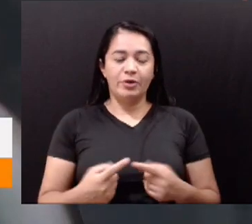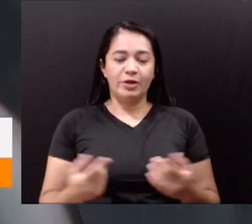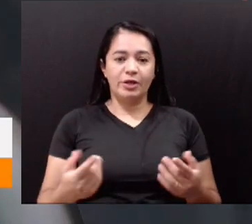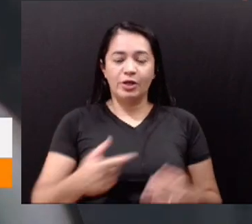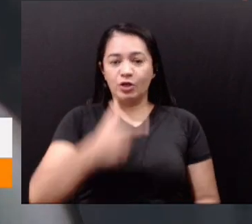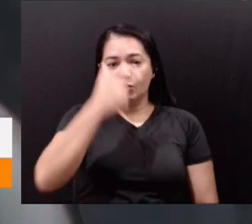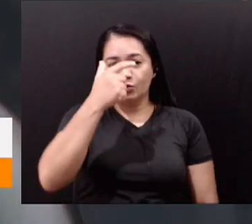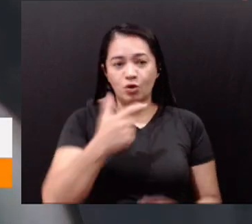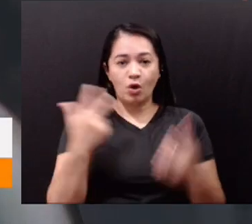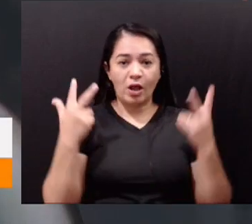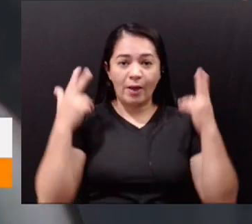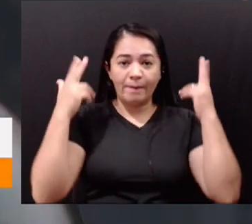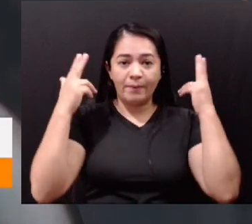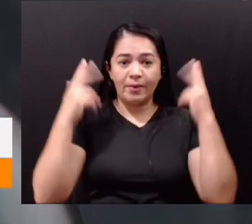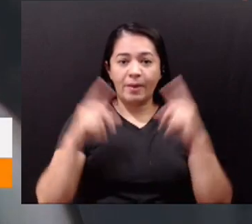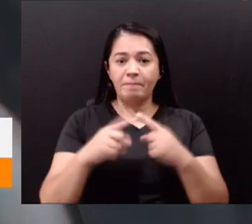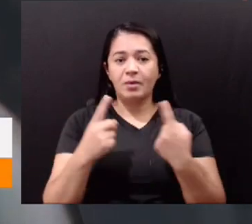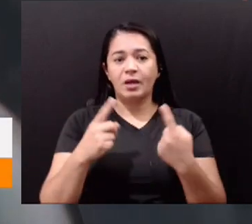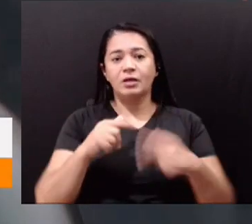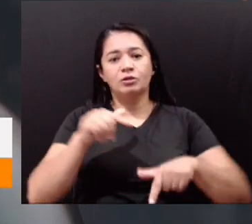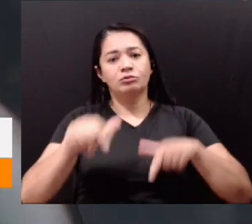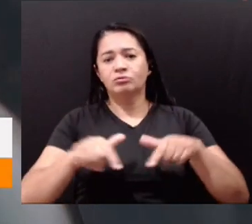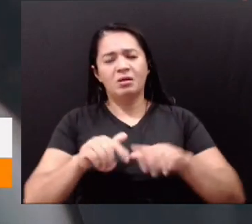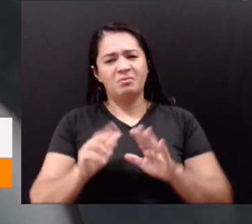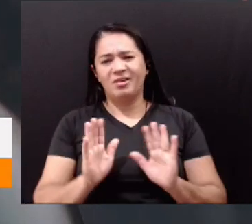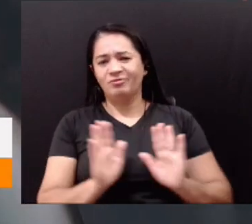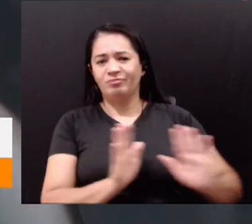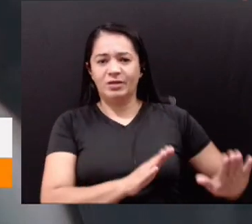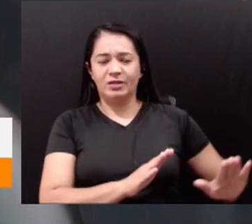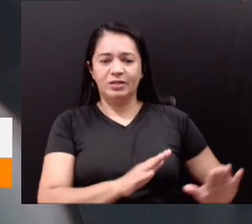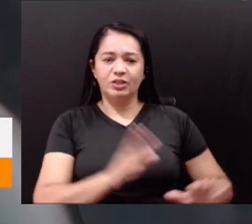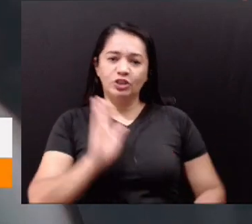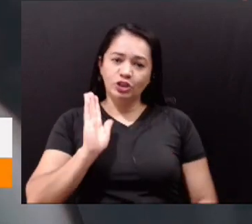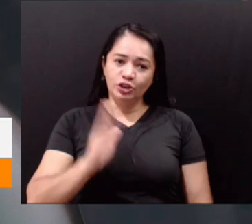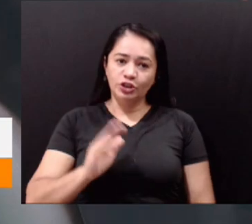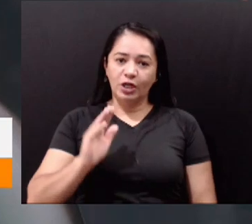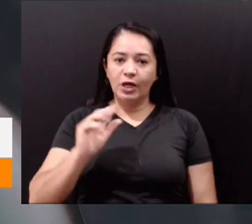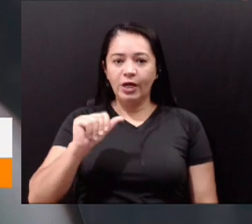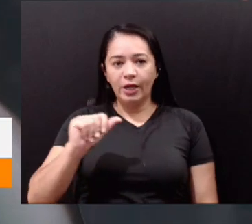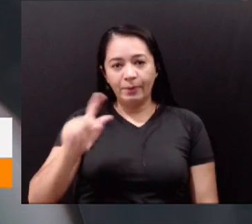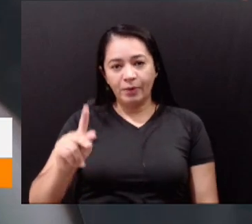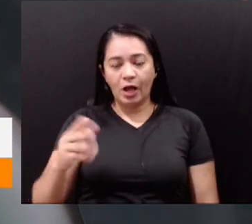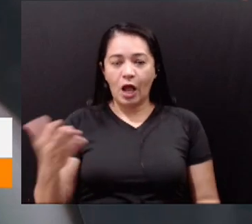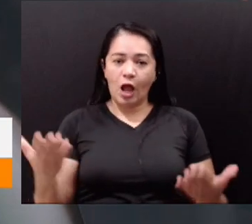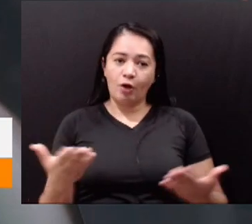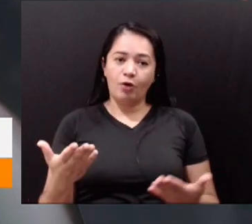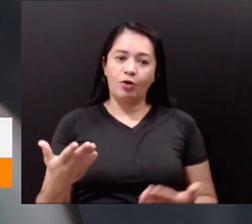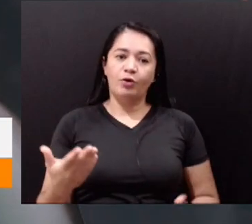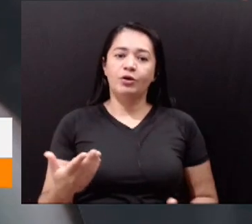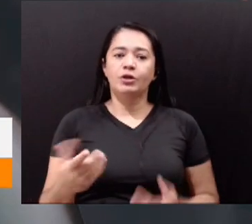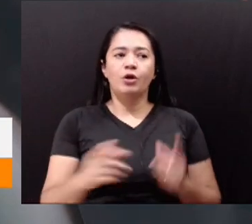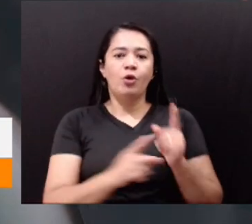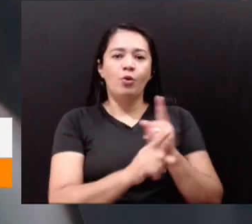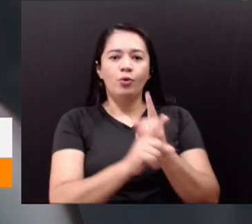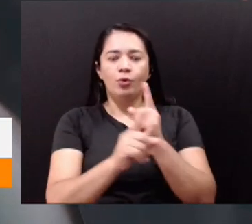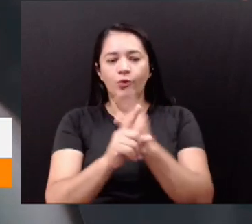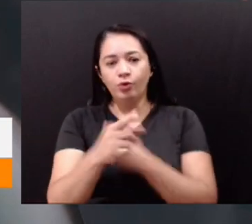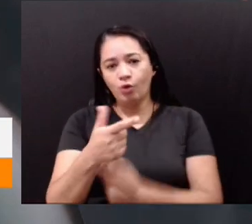não atuo mais, então, né, eu estou Uhum. aqui me reinventando e estou encontrando outras fontes